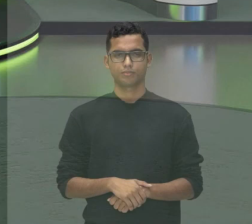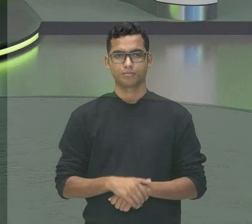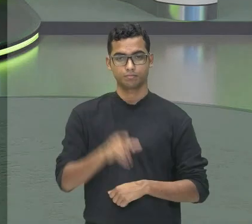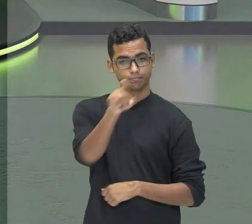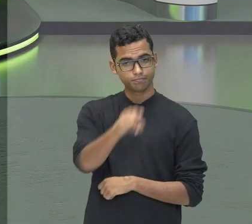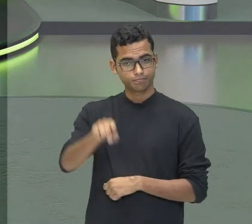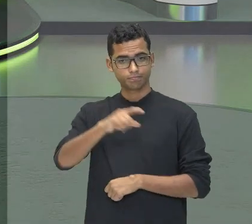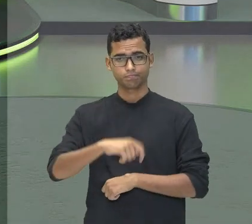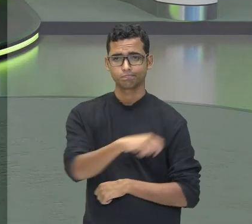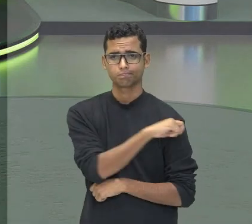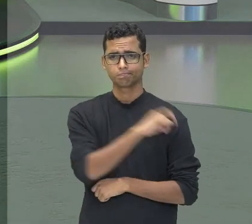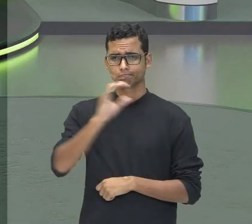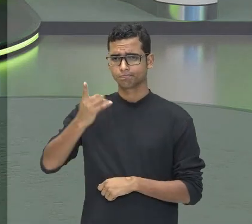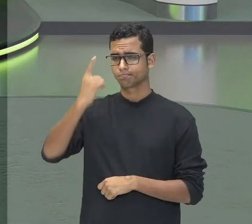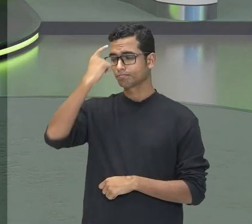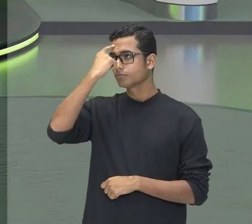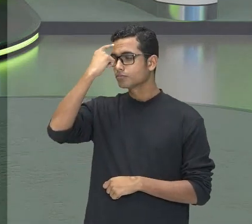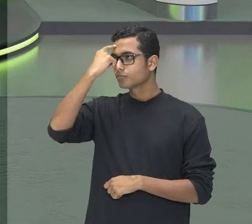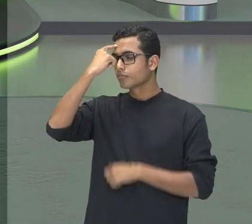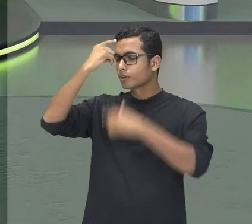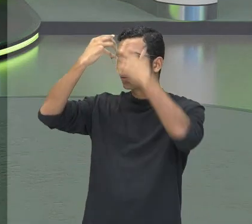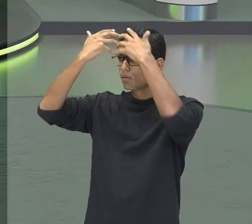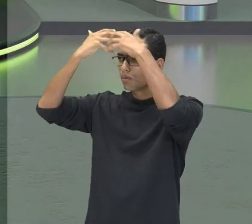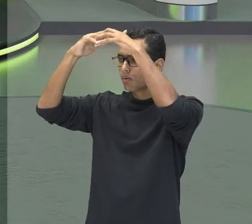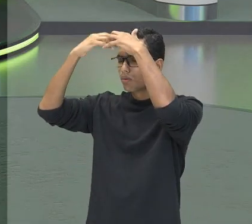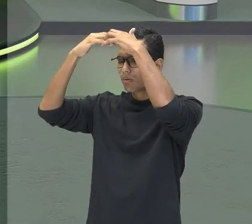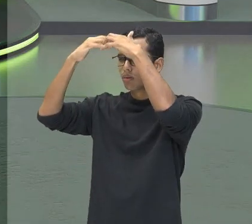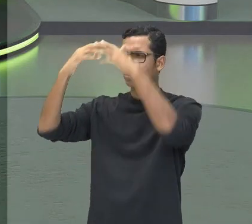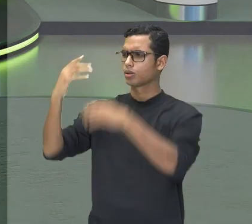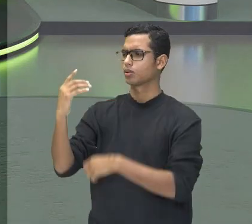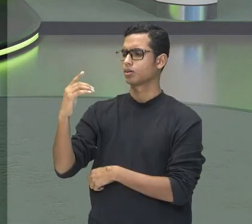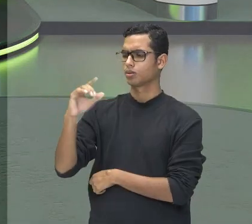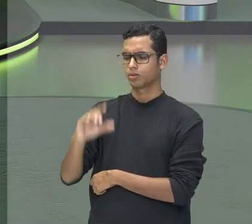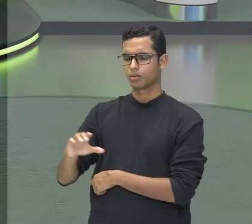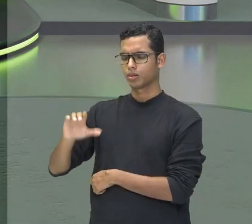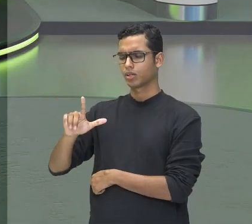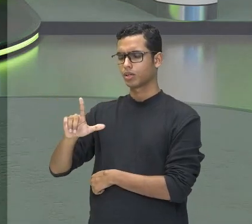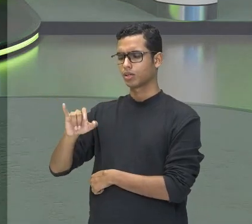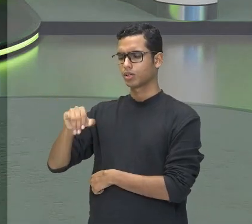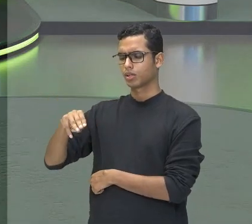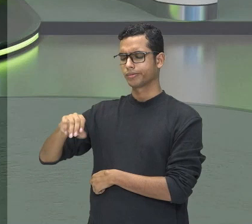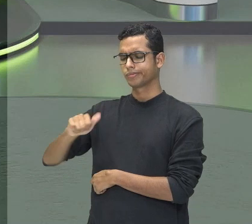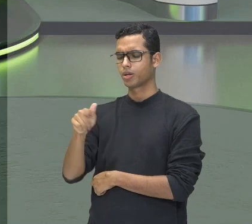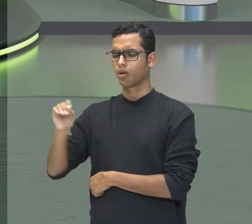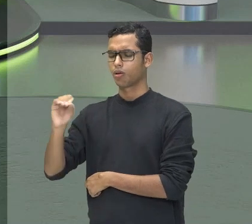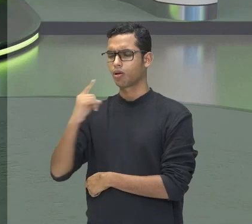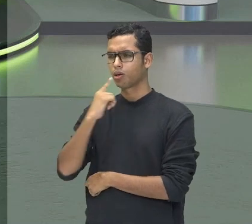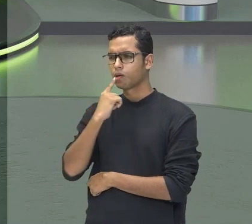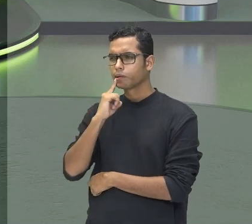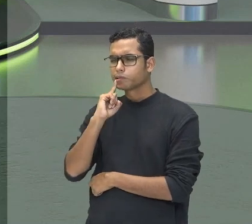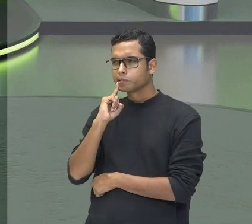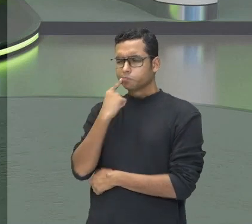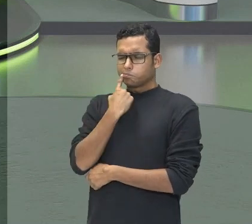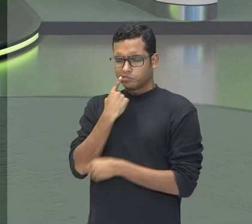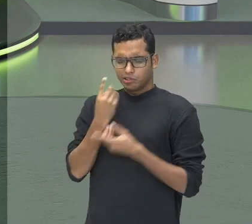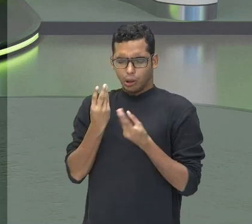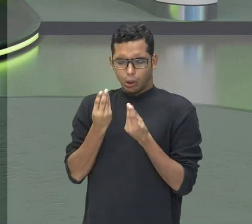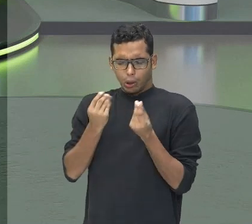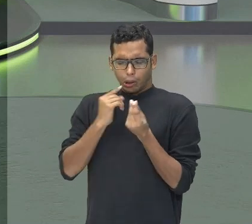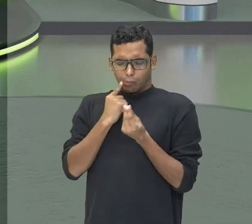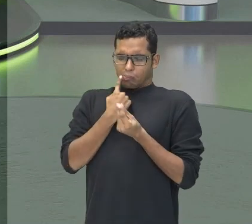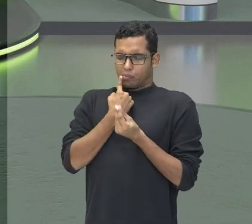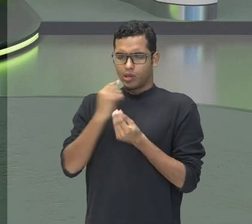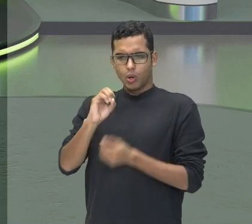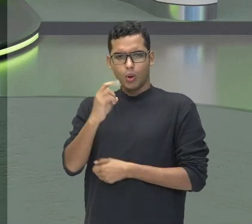Você já se perguntou por que o limão tem um gosto tão azedo? Ou por que o